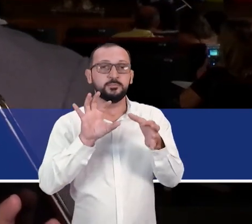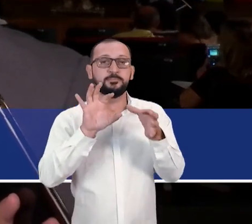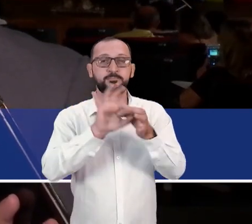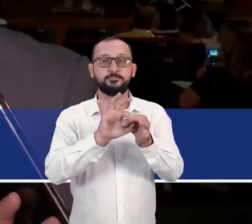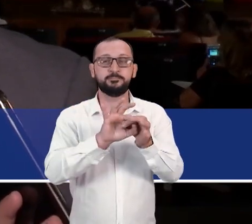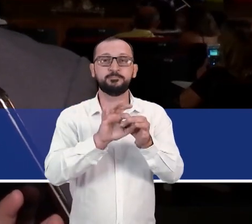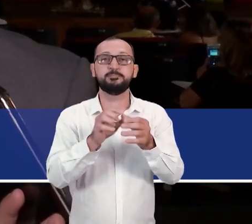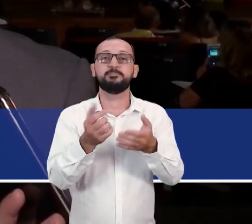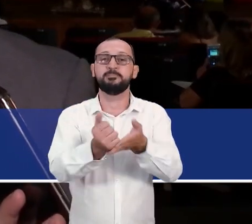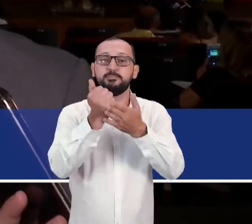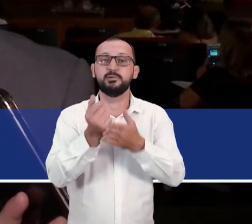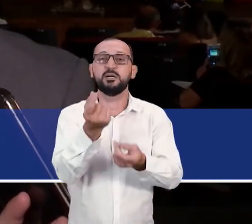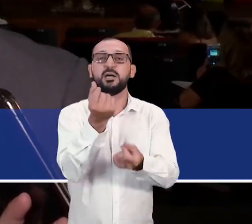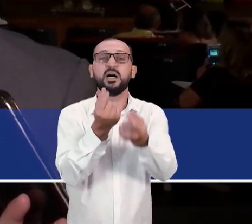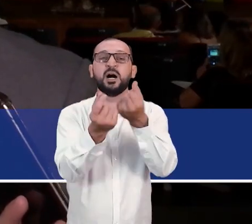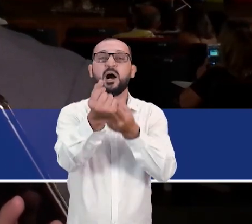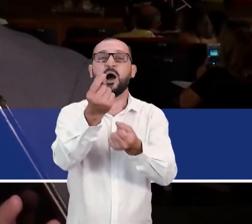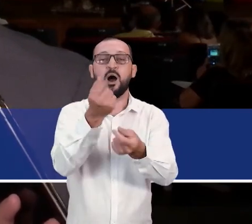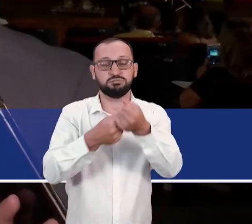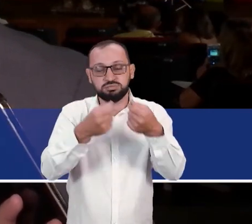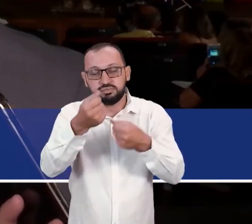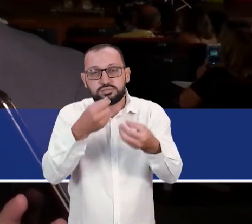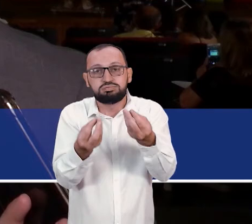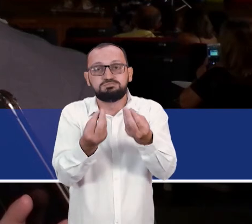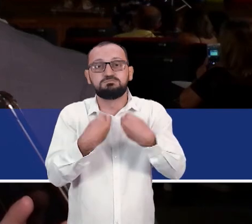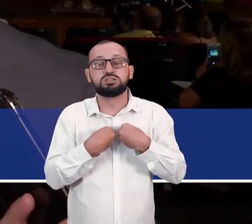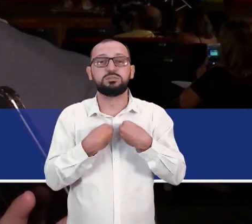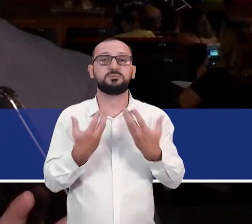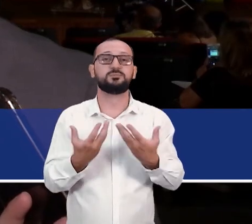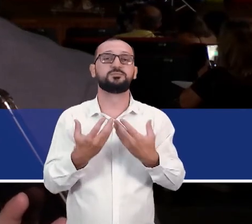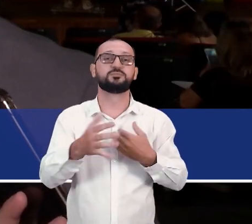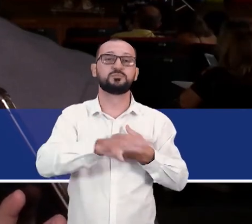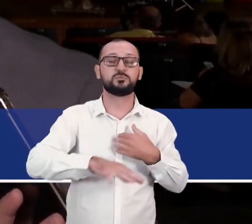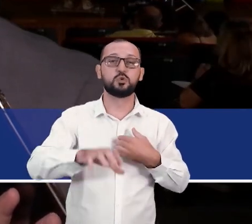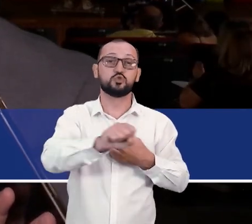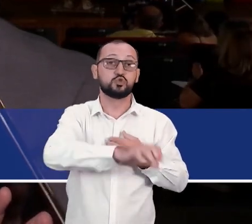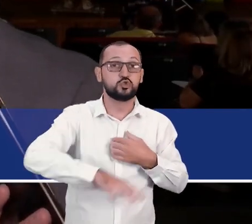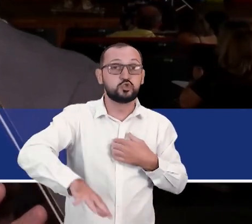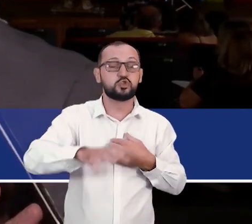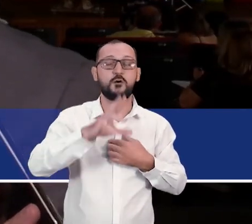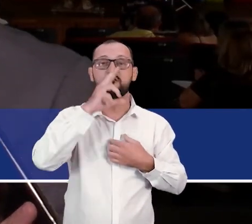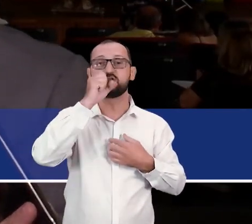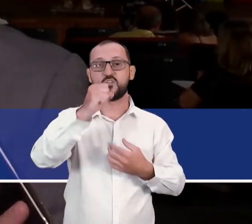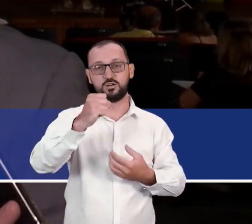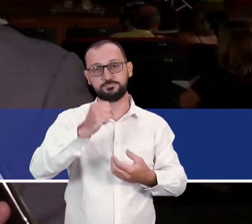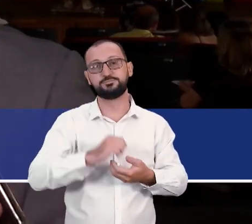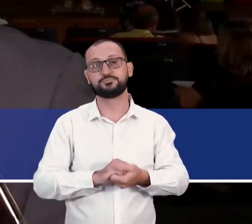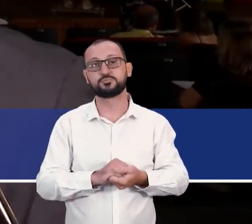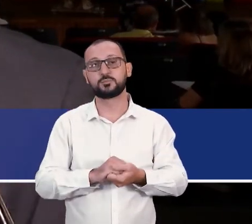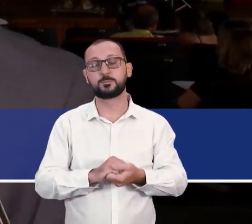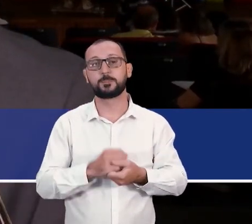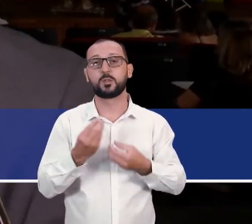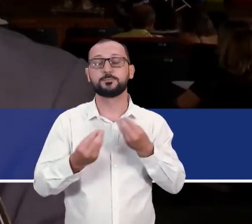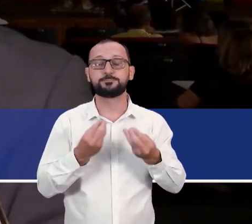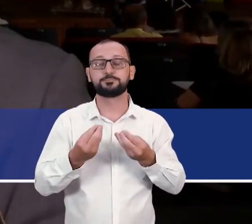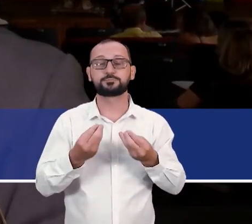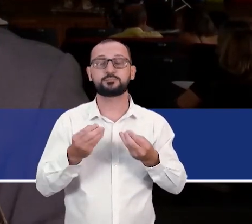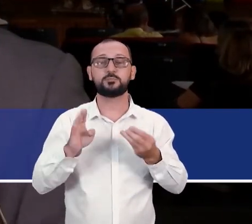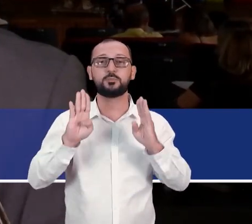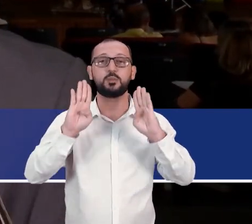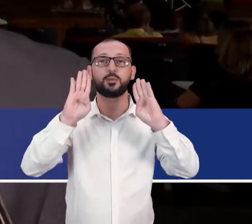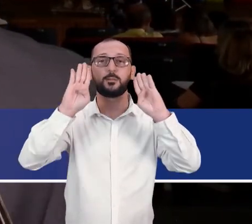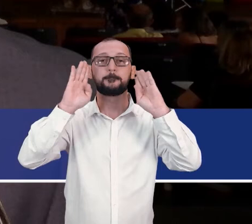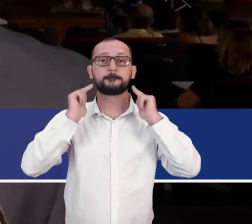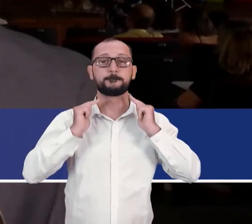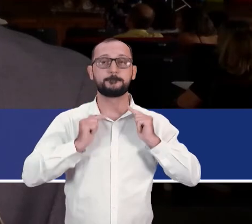formar a economia, uma economia social muito grande, né? A